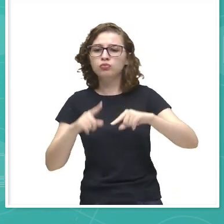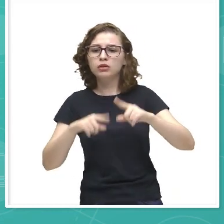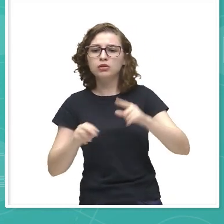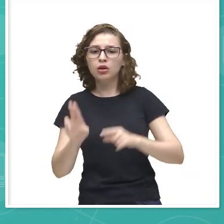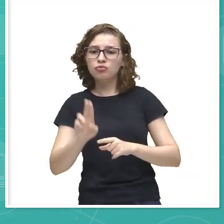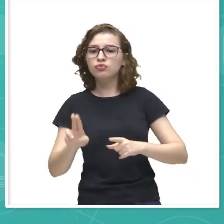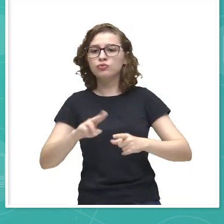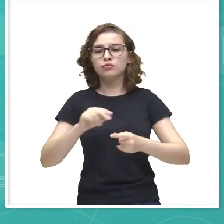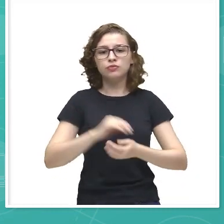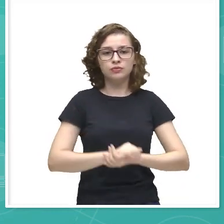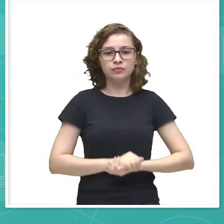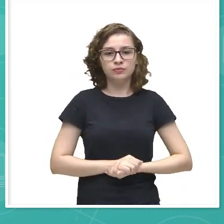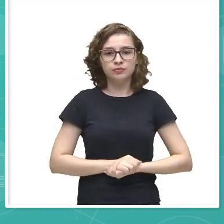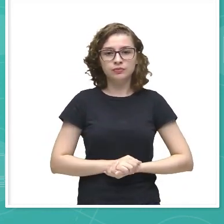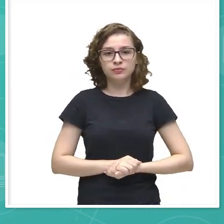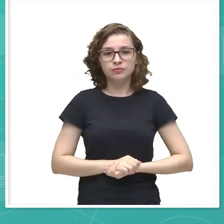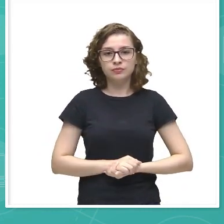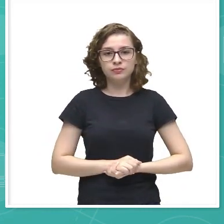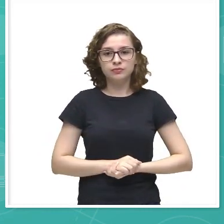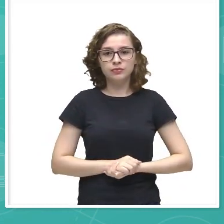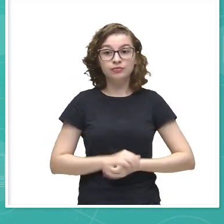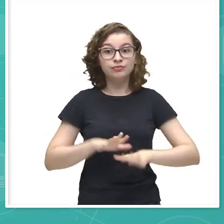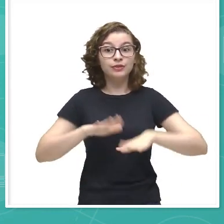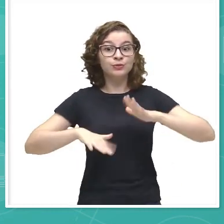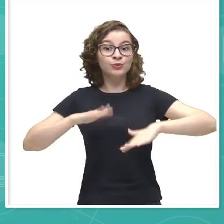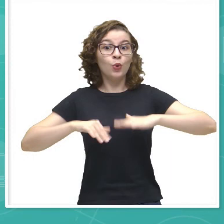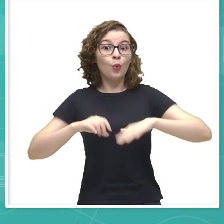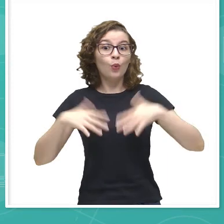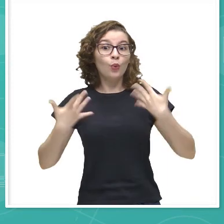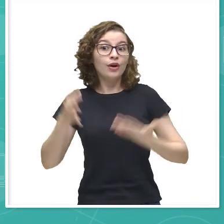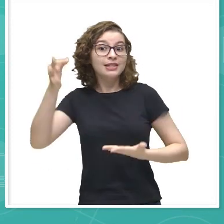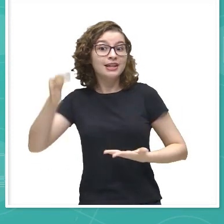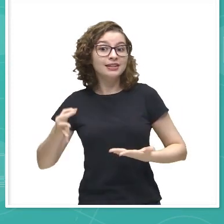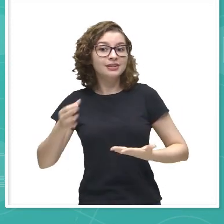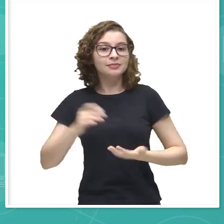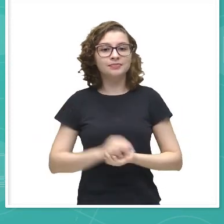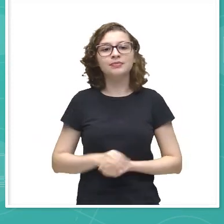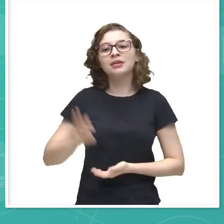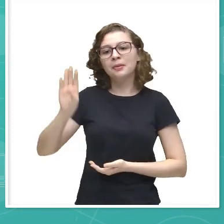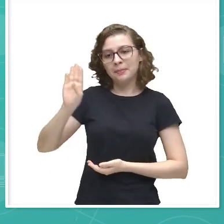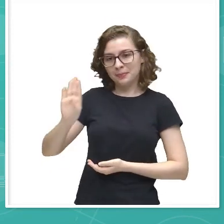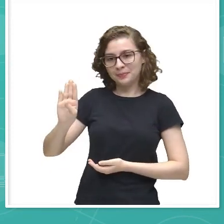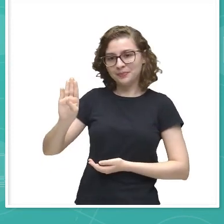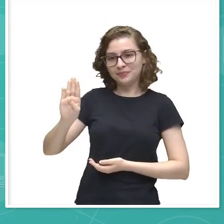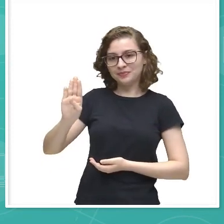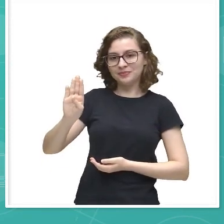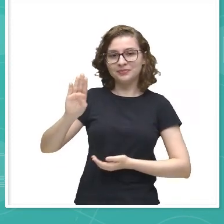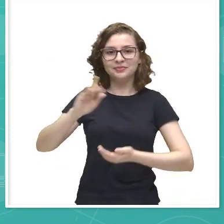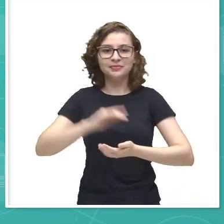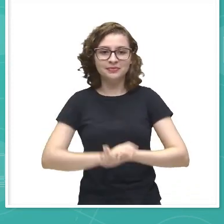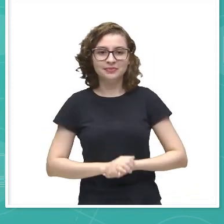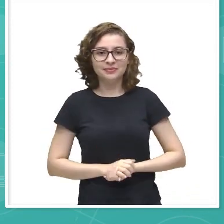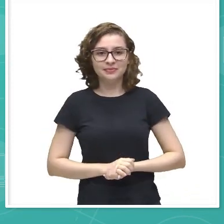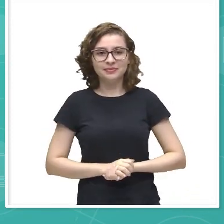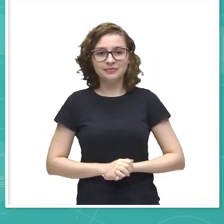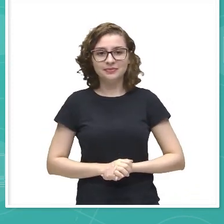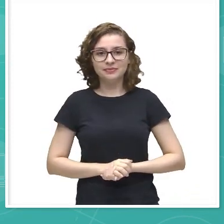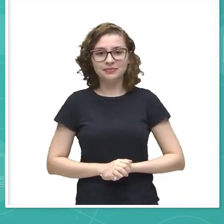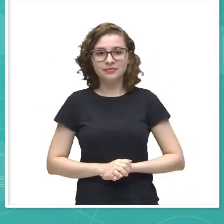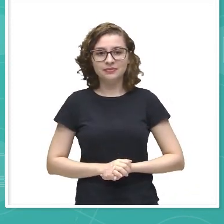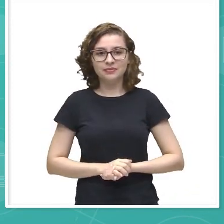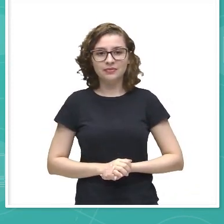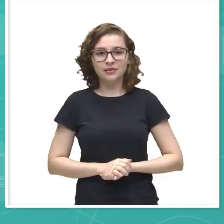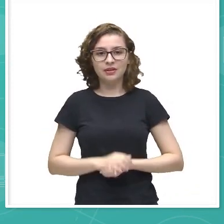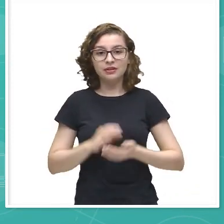é a alternativa correta? Rufem os tambores, é a alternativa B. Vamos lá? Olha só,